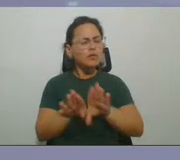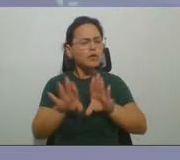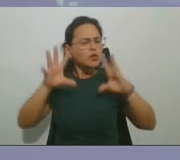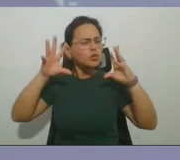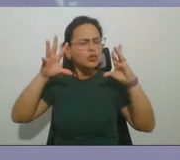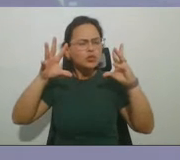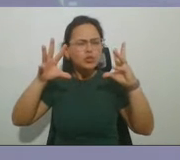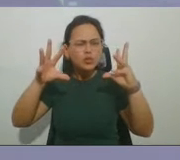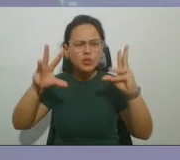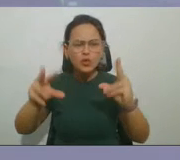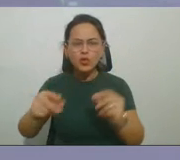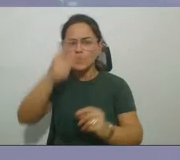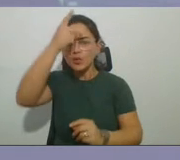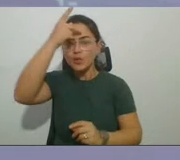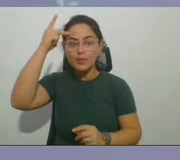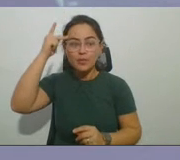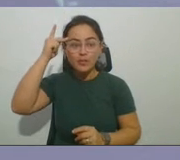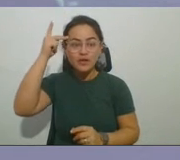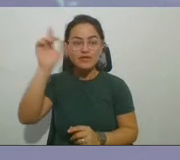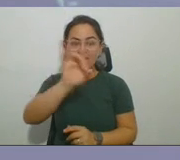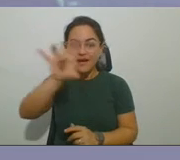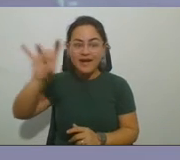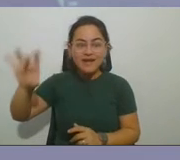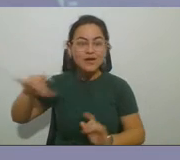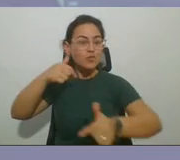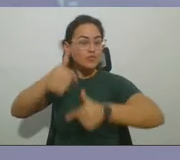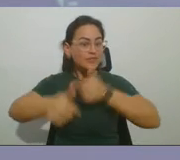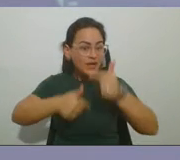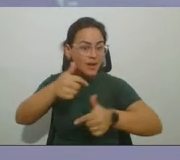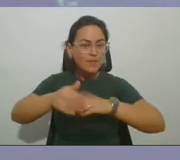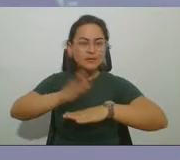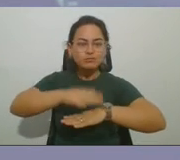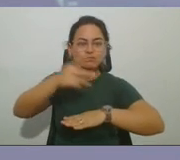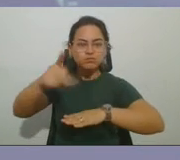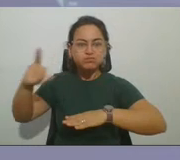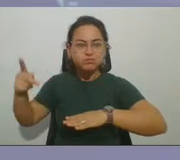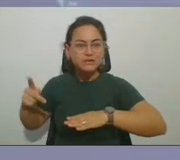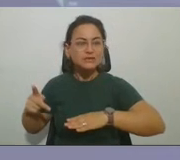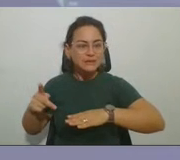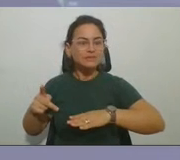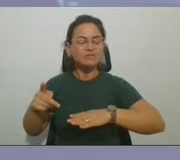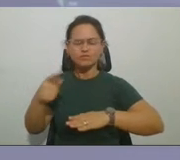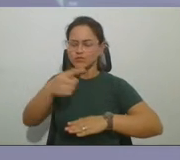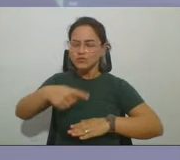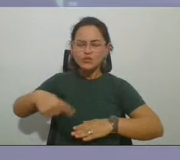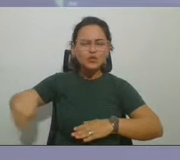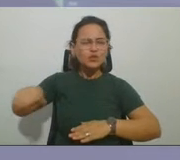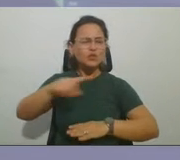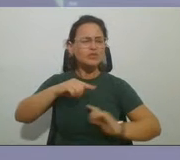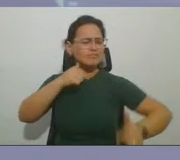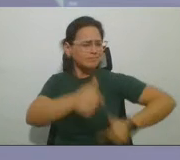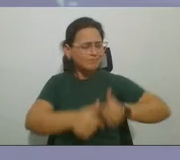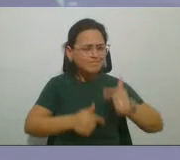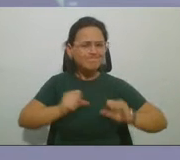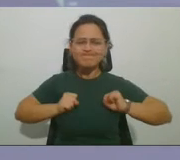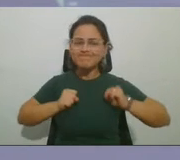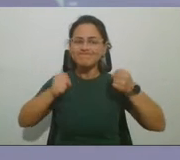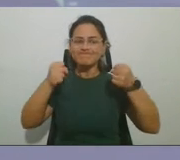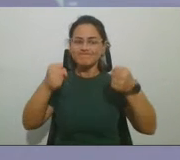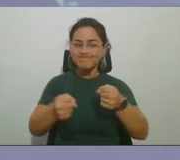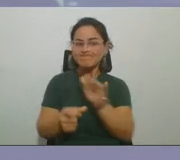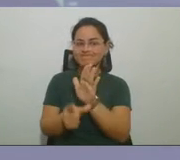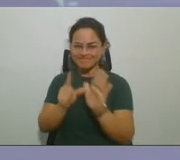que assumiram as diferentes e árduas tarefas, principalmente nas últimas semanas que antecederam o